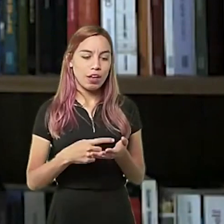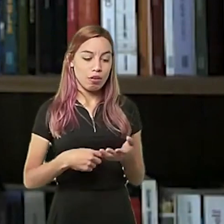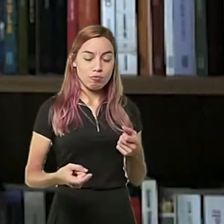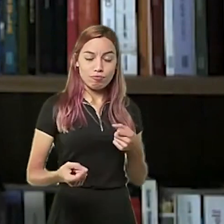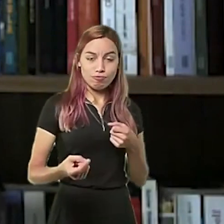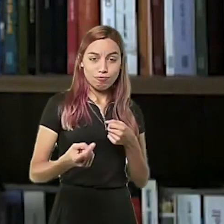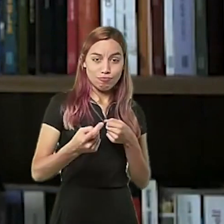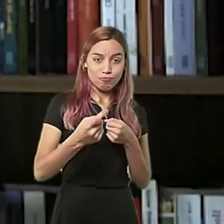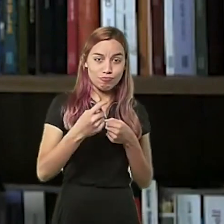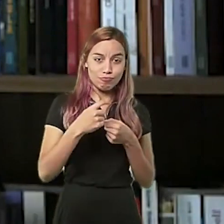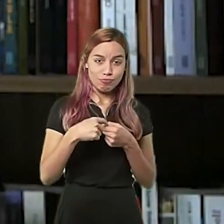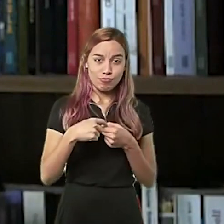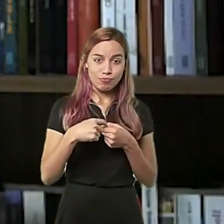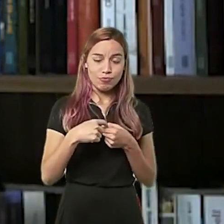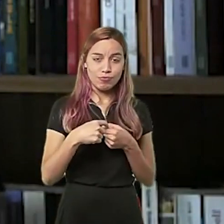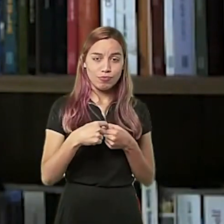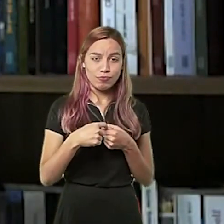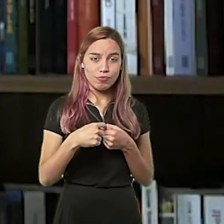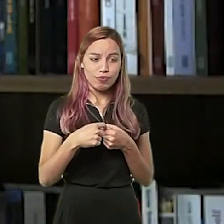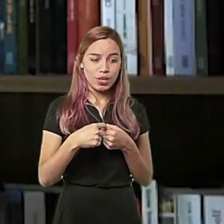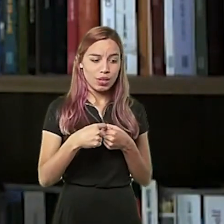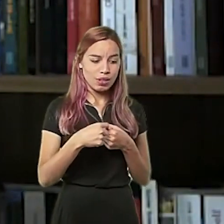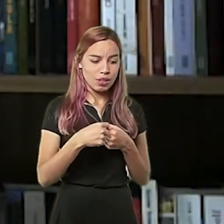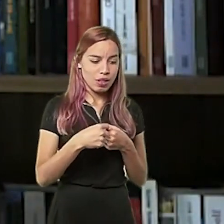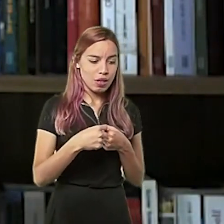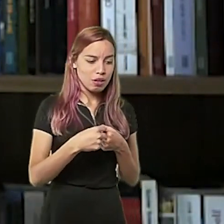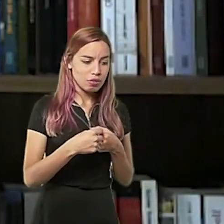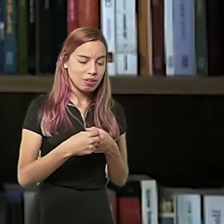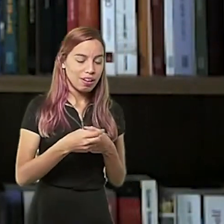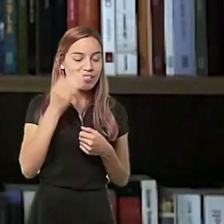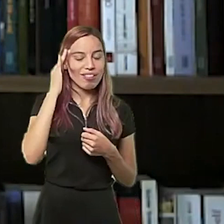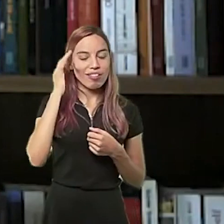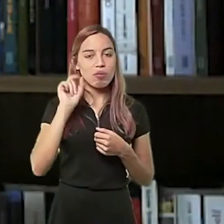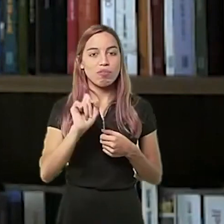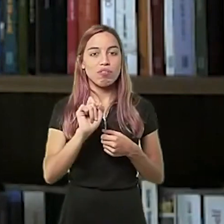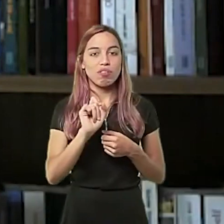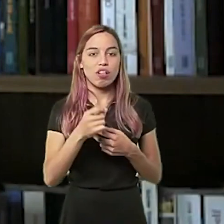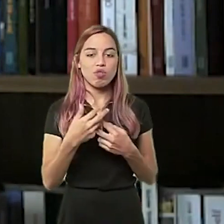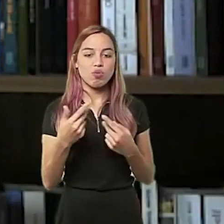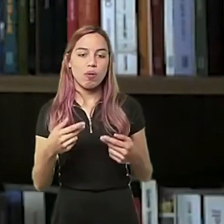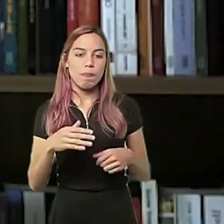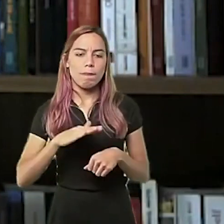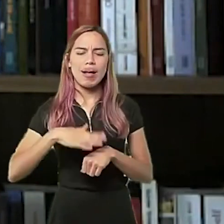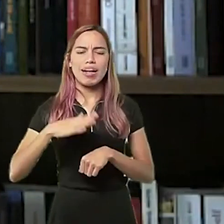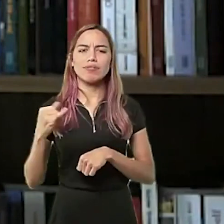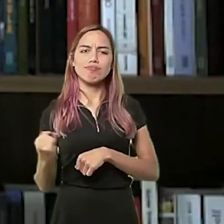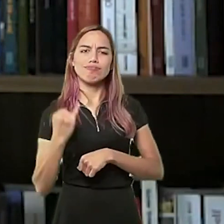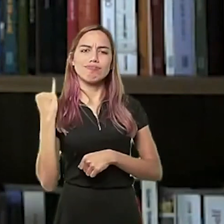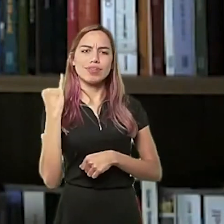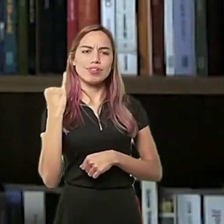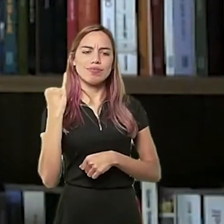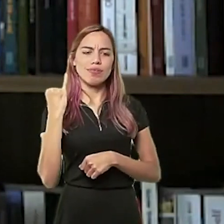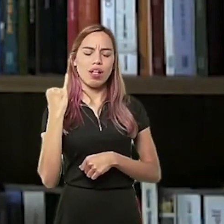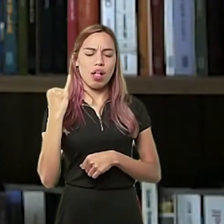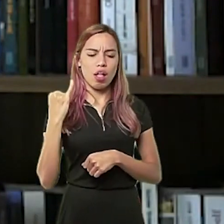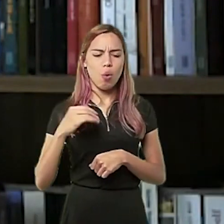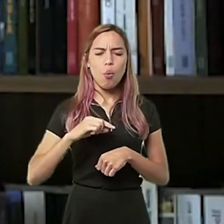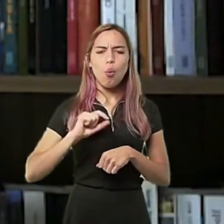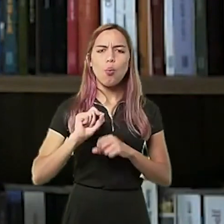volto aquilo que me importa, né? E dentre as coisas que me importam está a minha origem